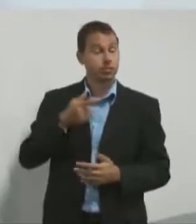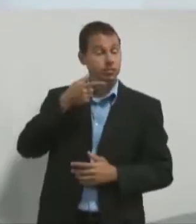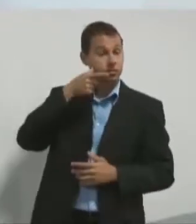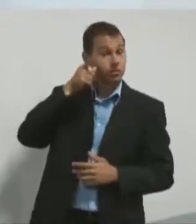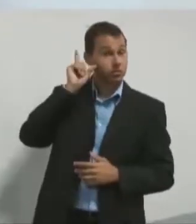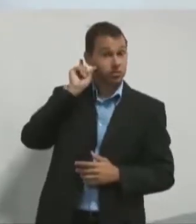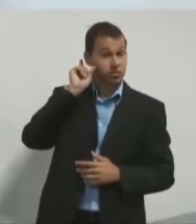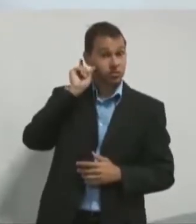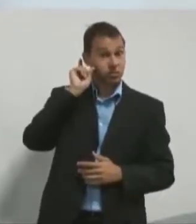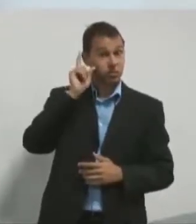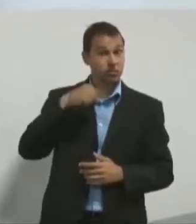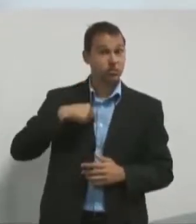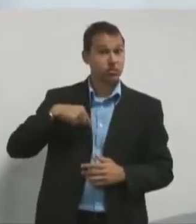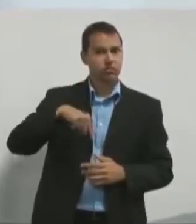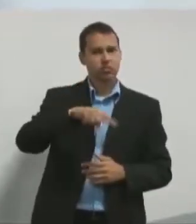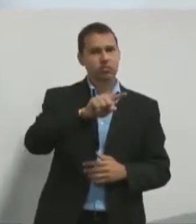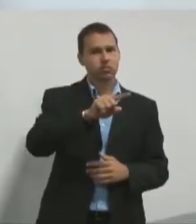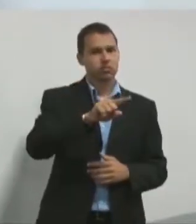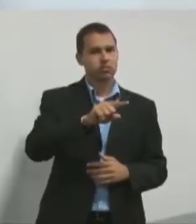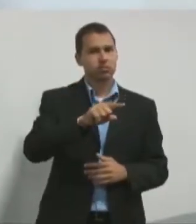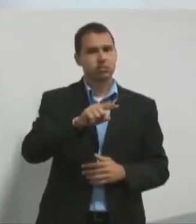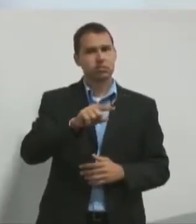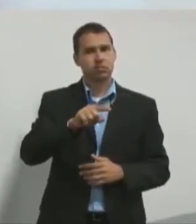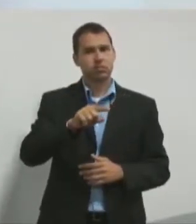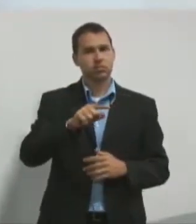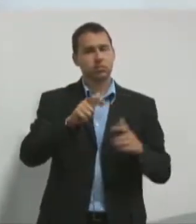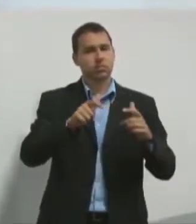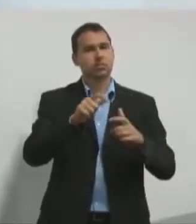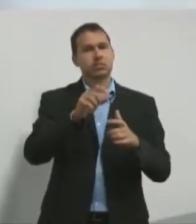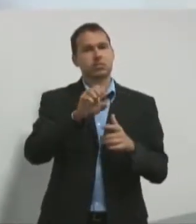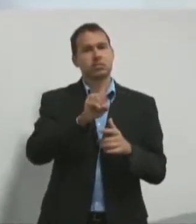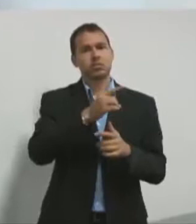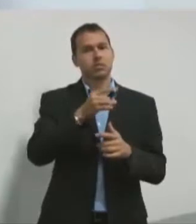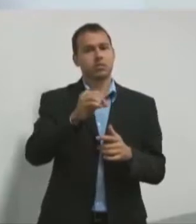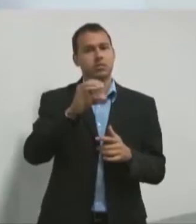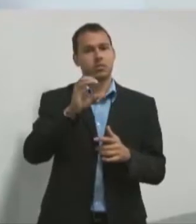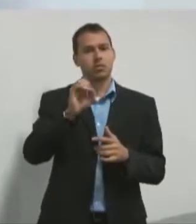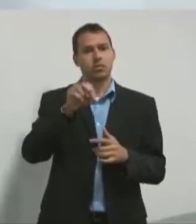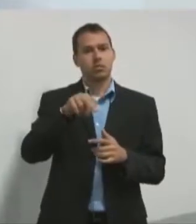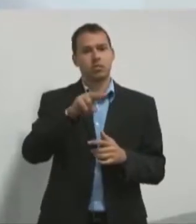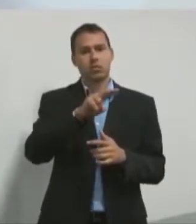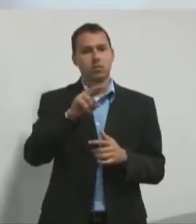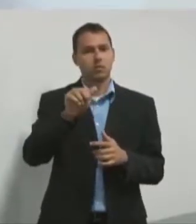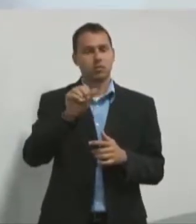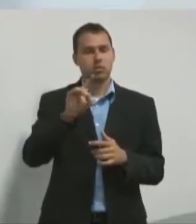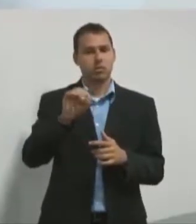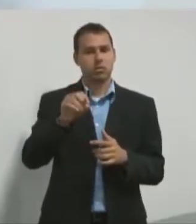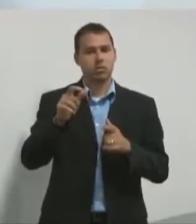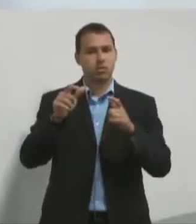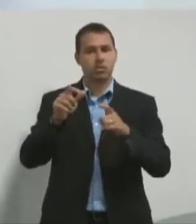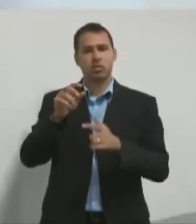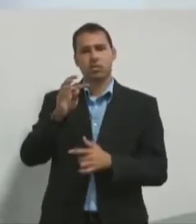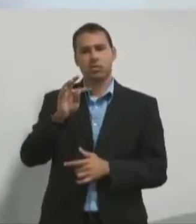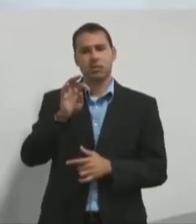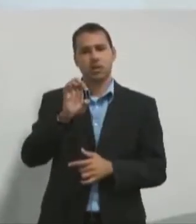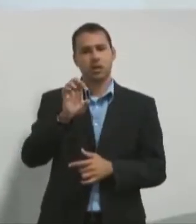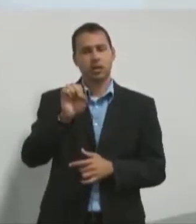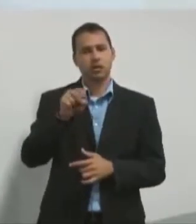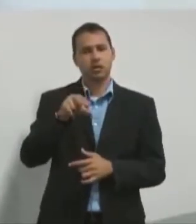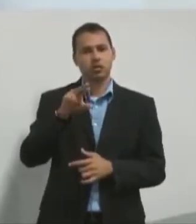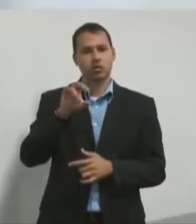Ontem, eu pude passar ali entre no São Conrado, Jardim é Tesouro, e o